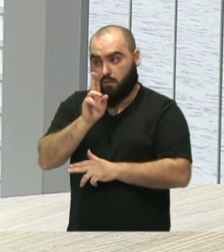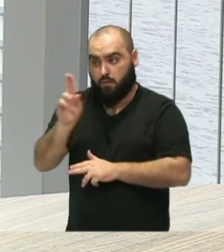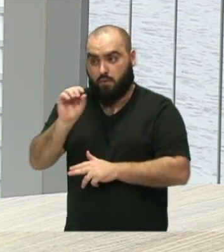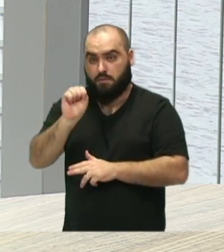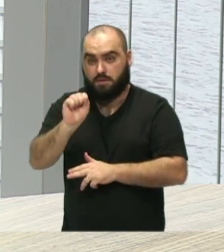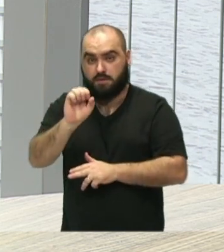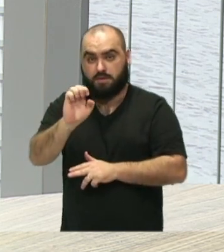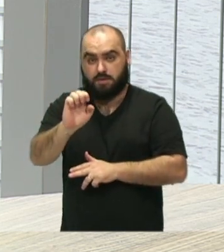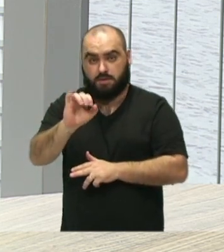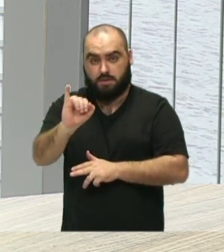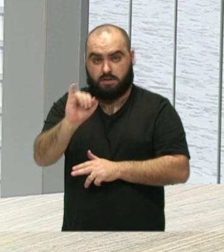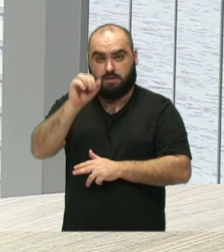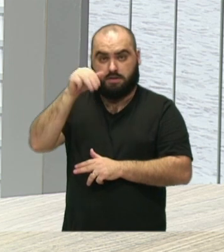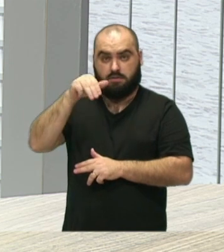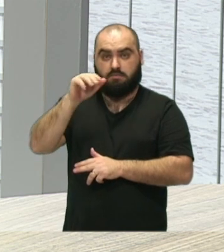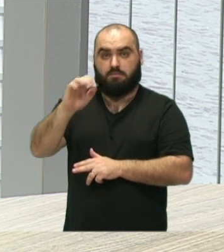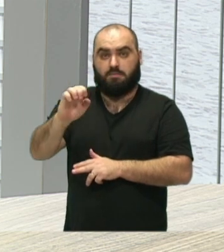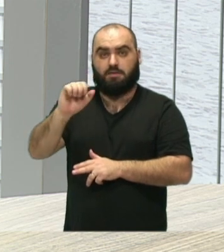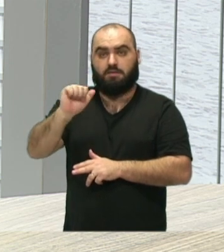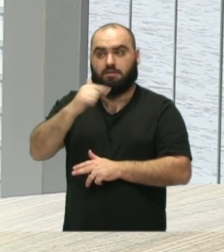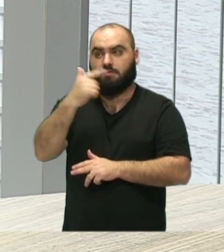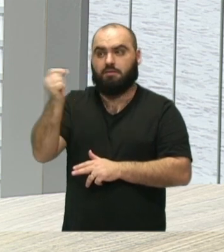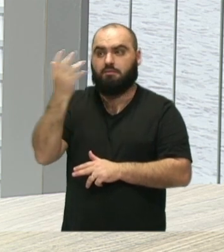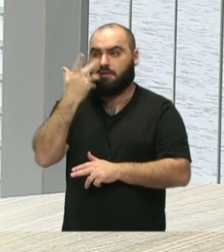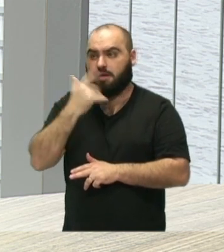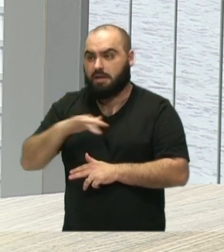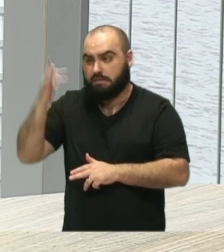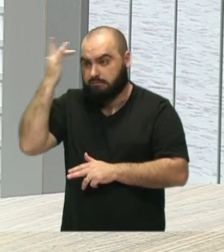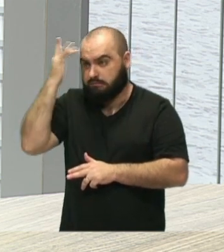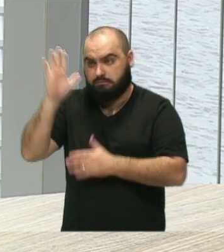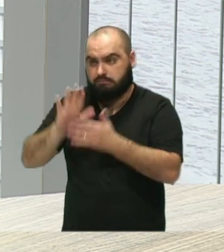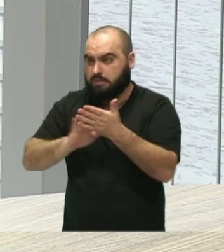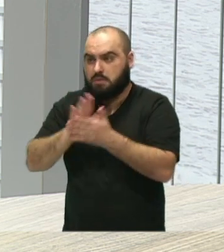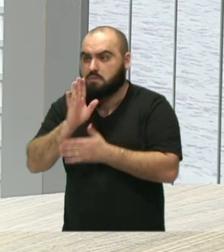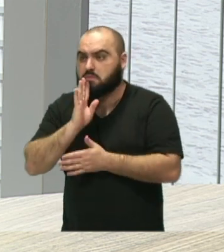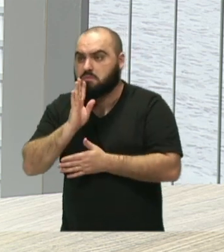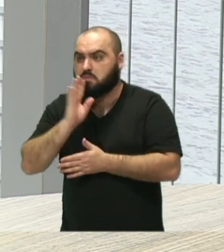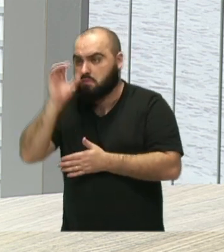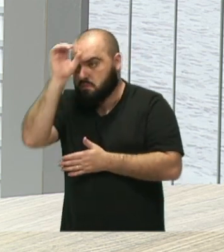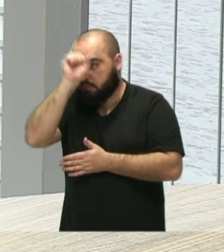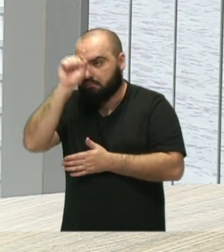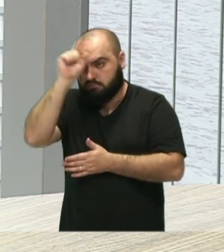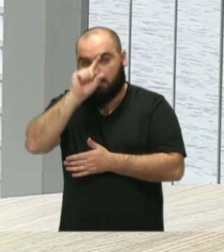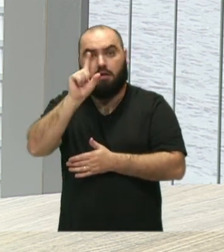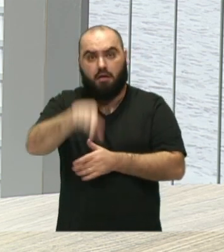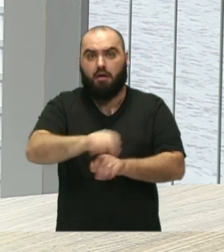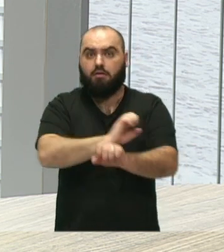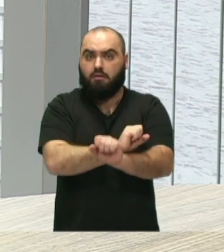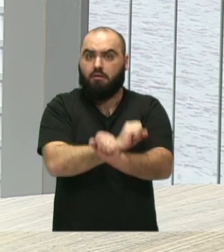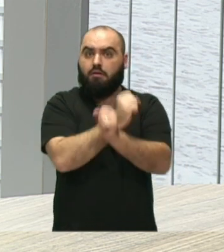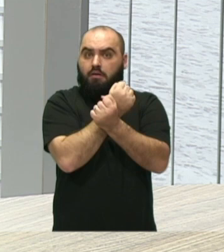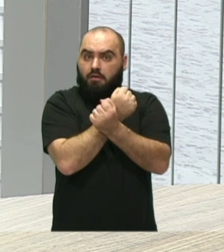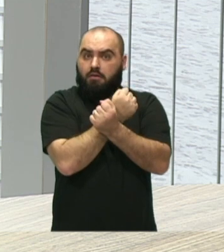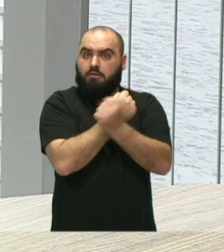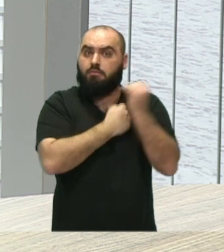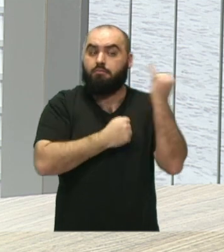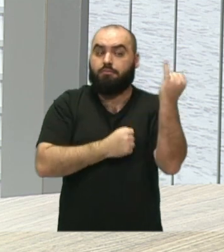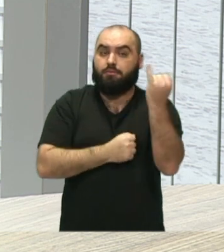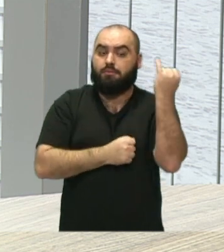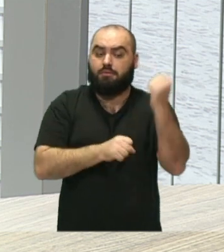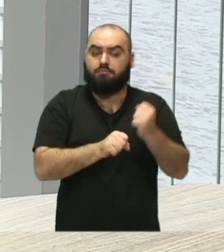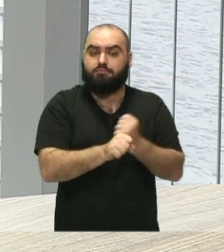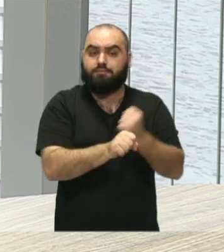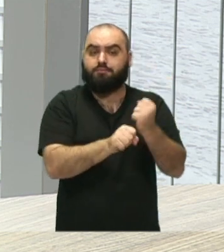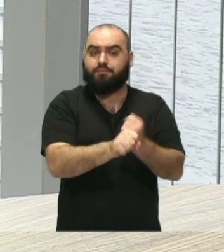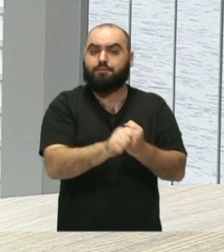que as nossas crianças crescem sem saber quem foi, e foi um escravo que teve uma importância grande na construção civil do município de Itajaí,